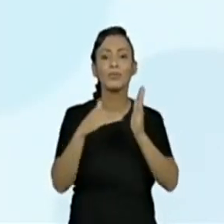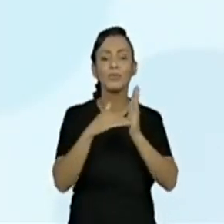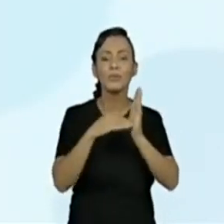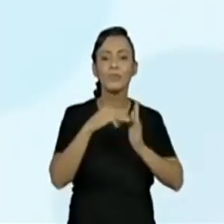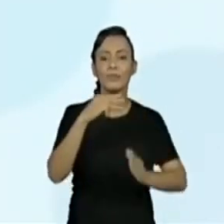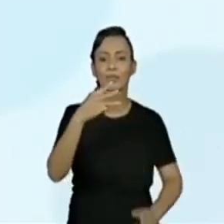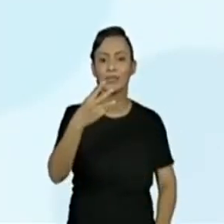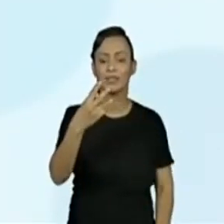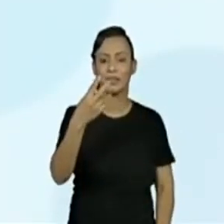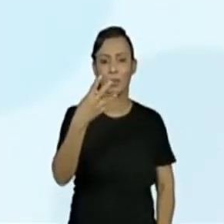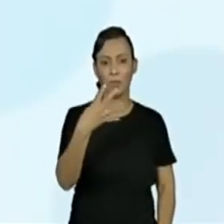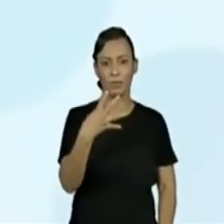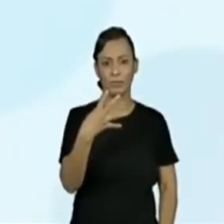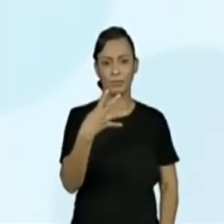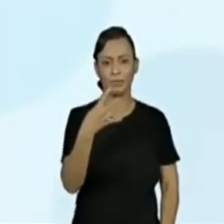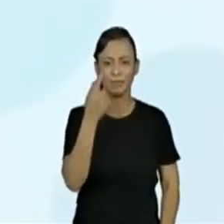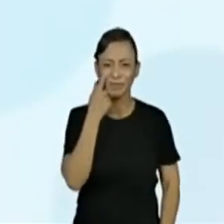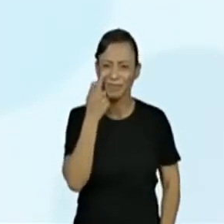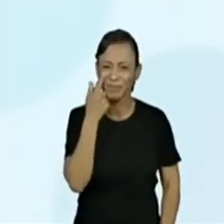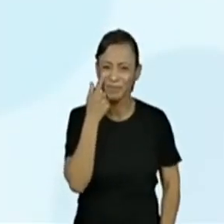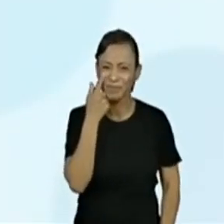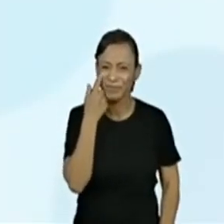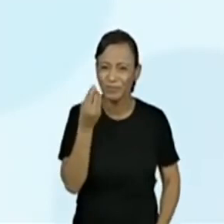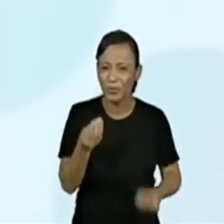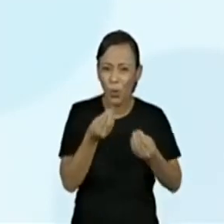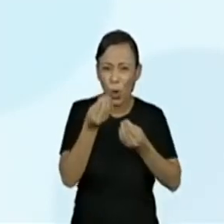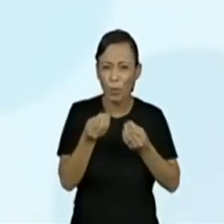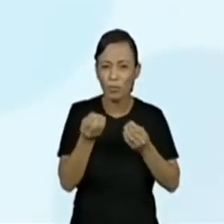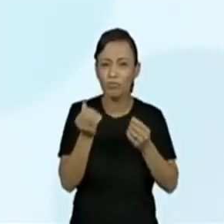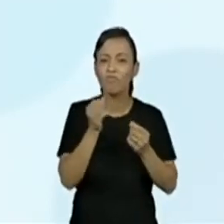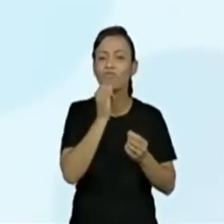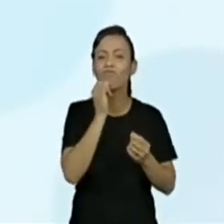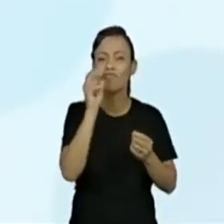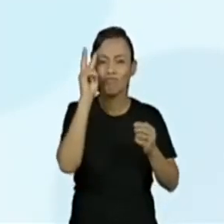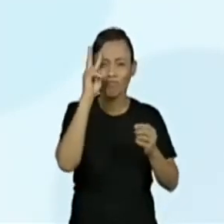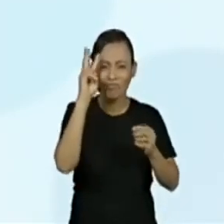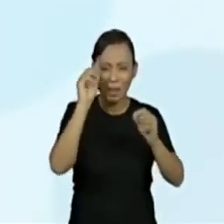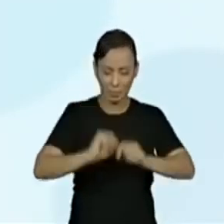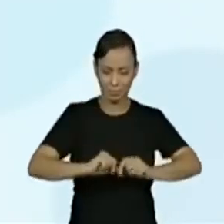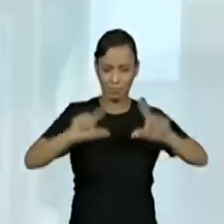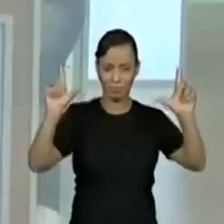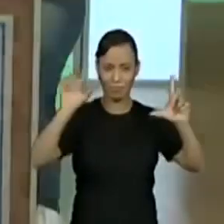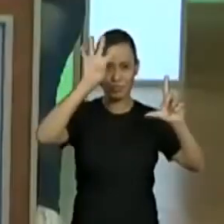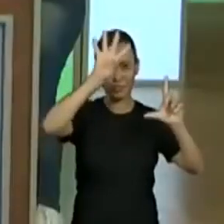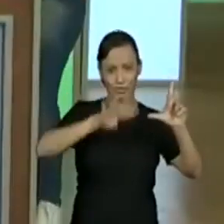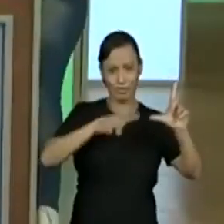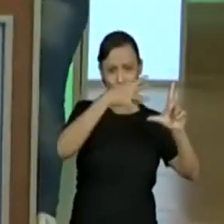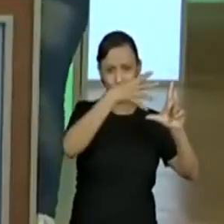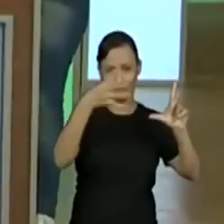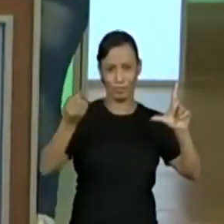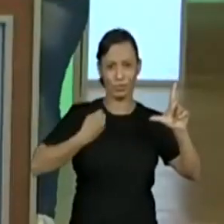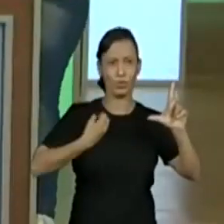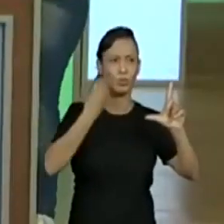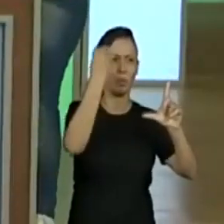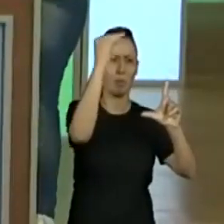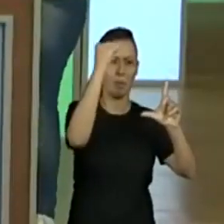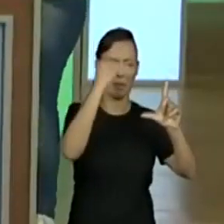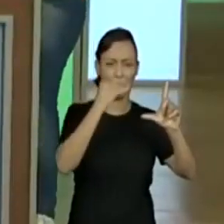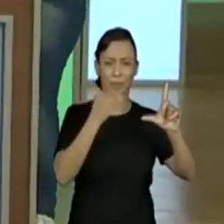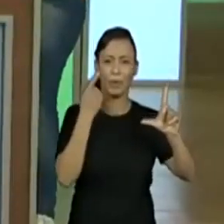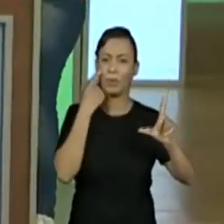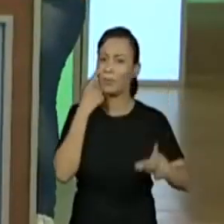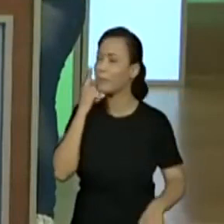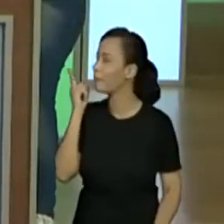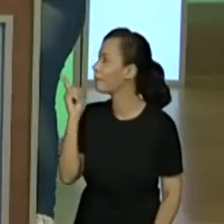34. Vamos observar rapidamente aqui no nosso quadro numérico? Olha só, nós temos aqui o 30, não